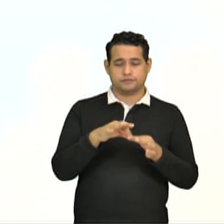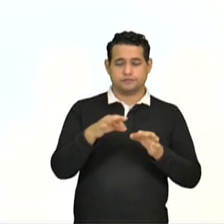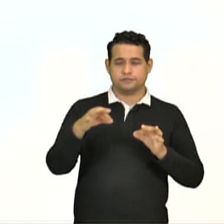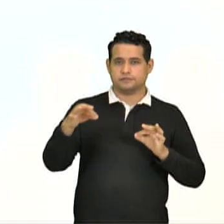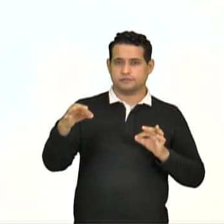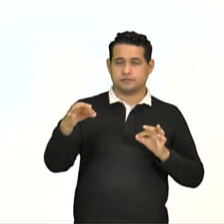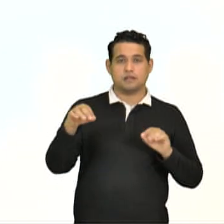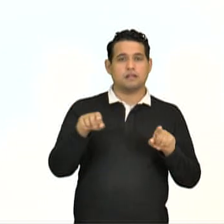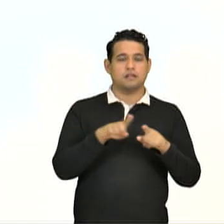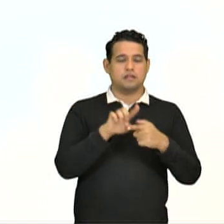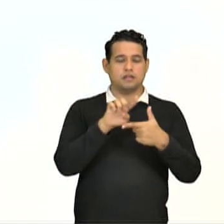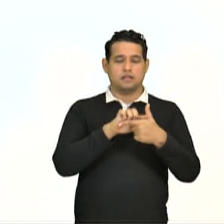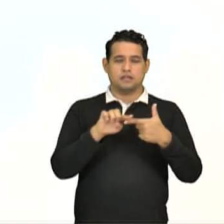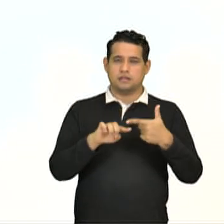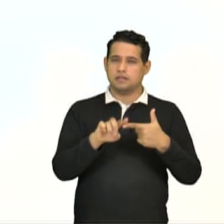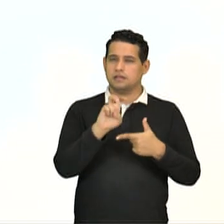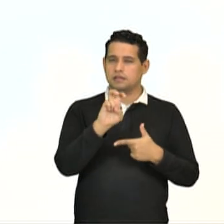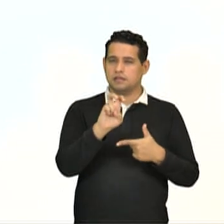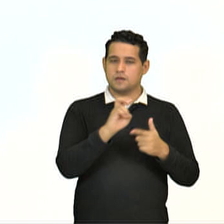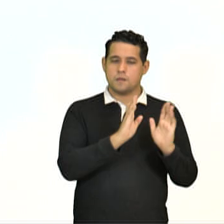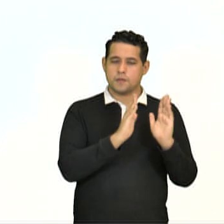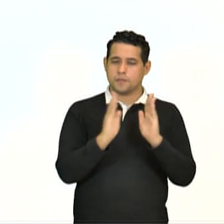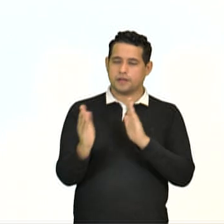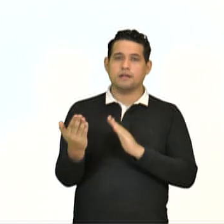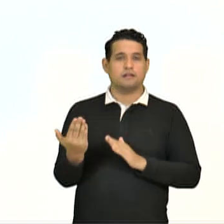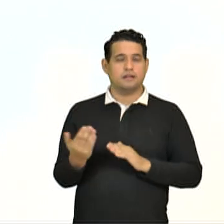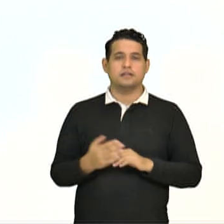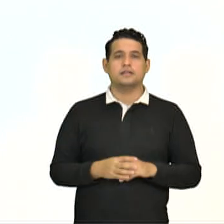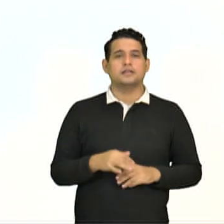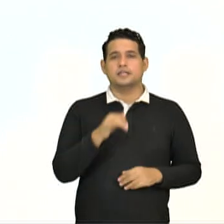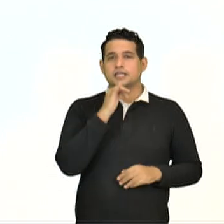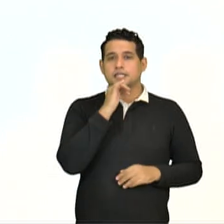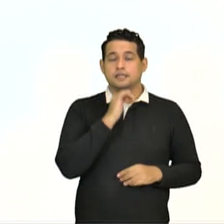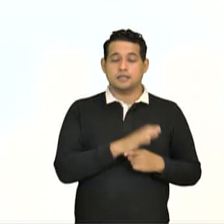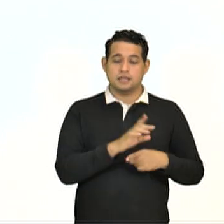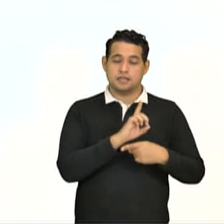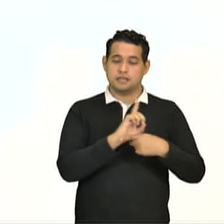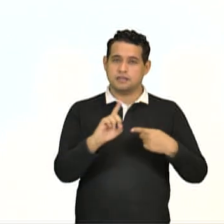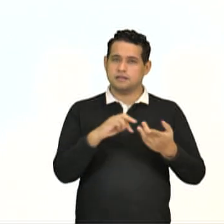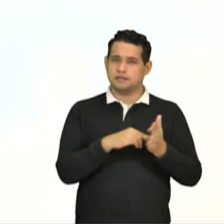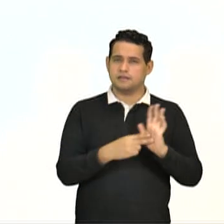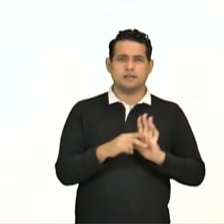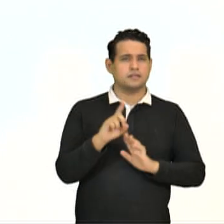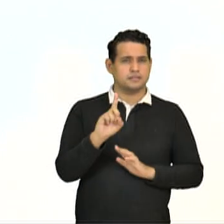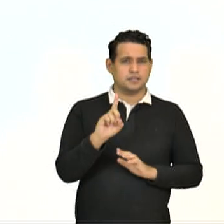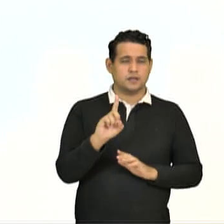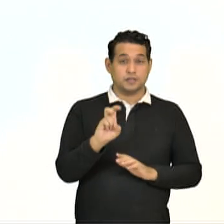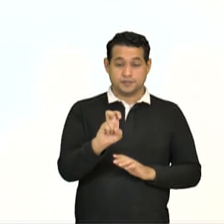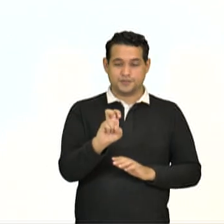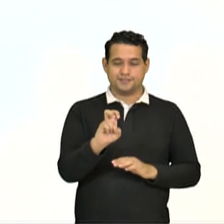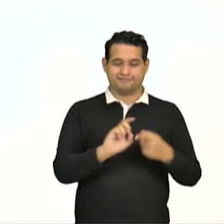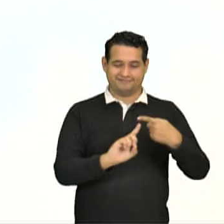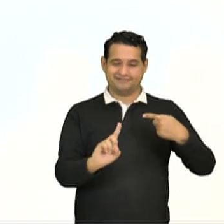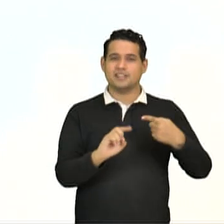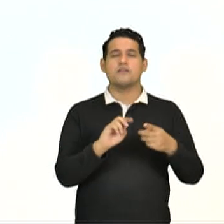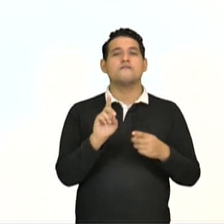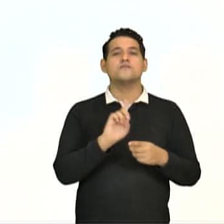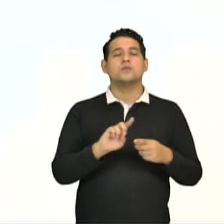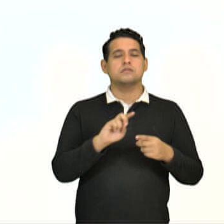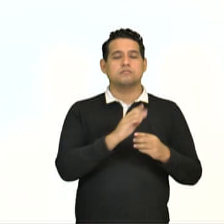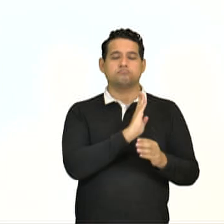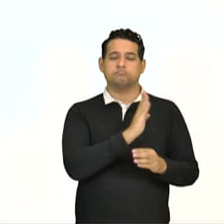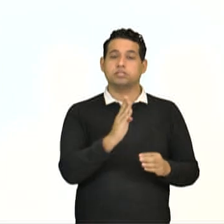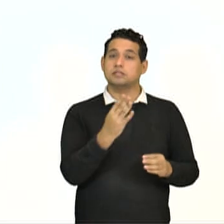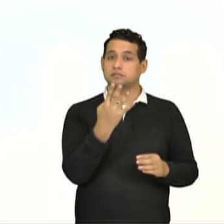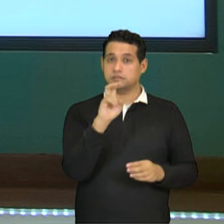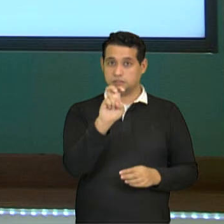fita e dividir em 5 partes iguais. Já que o denominador é 5, eu vou dividir em 5 partes